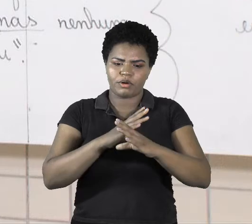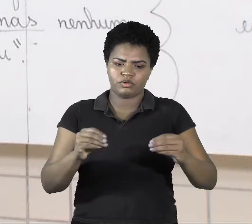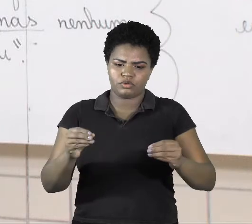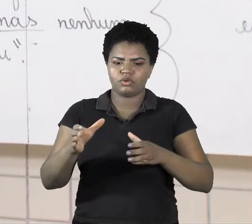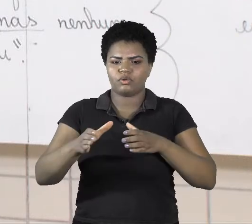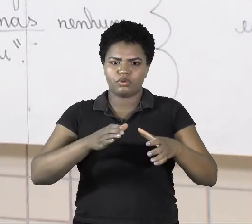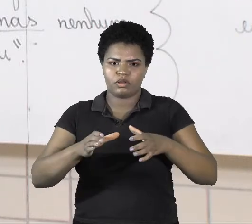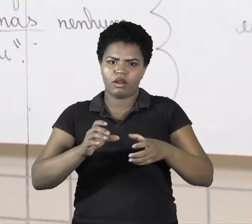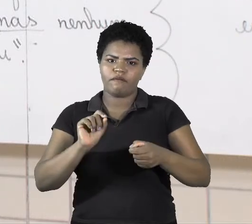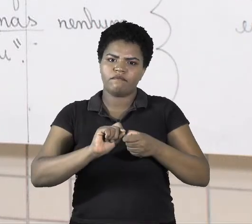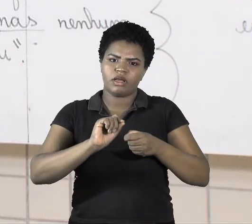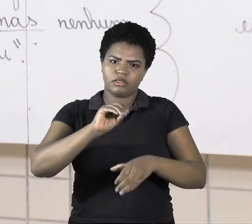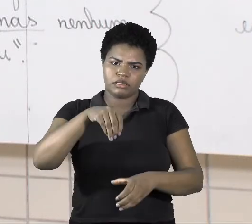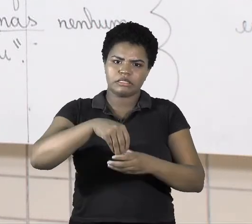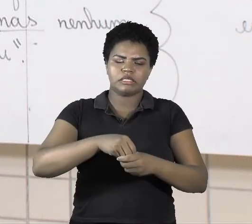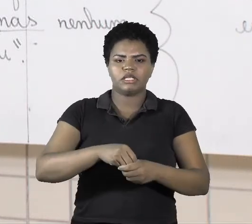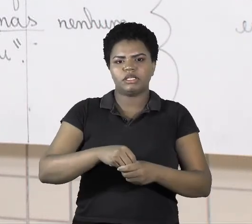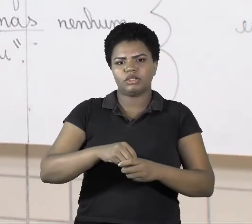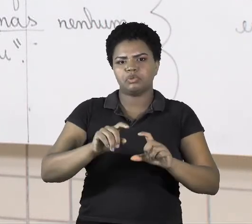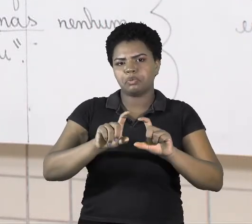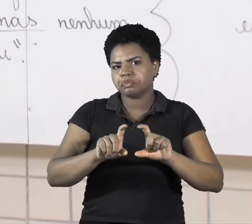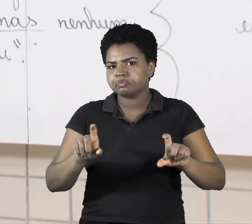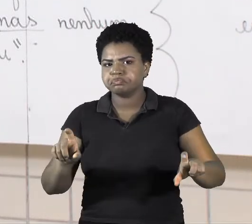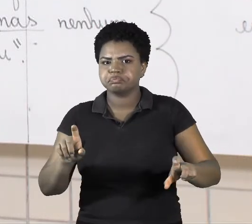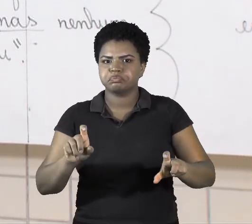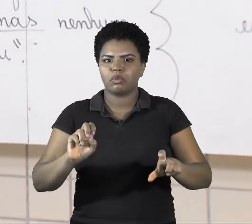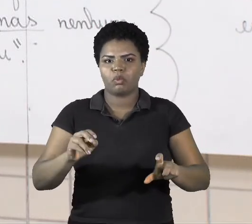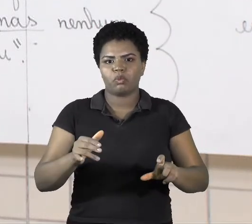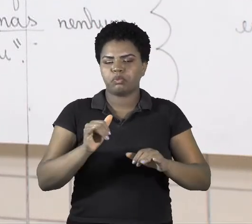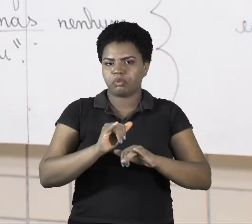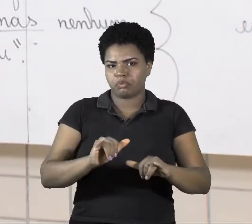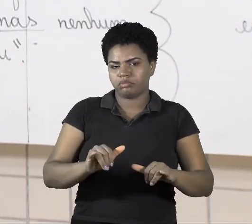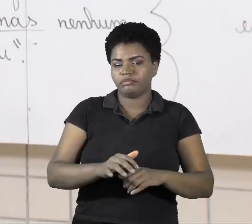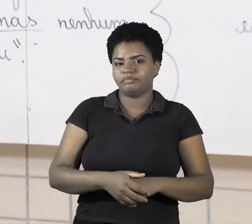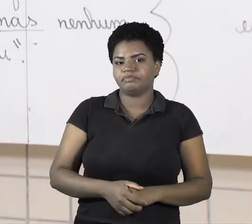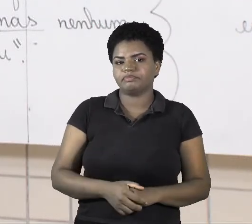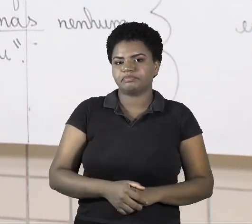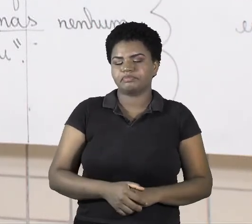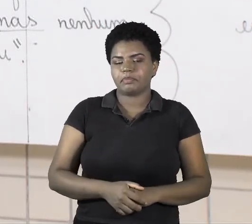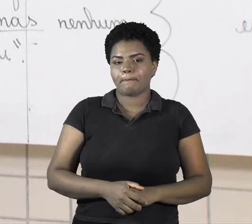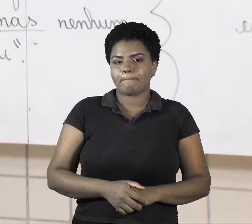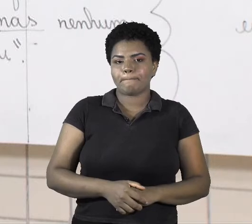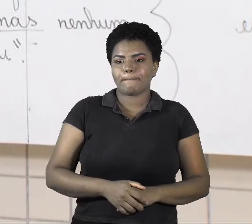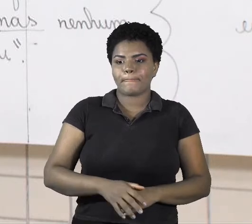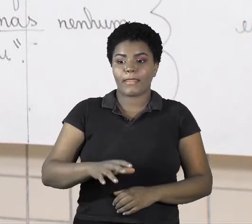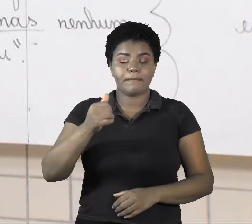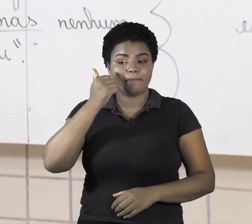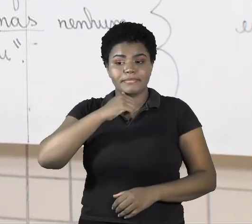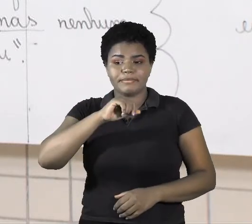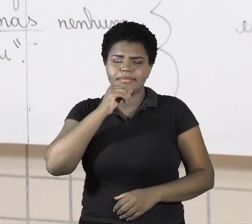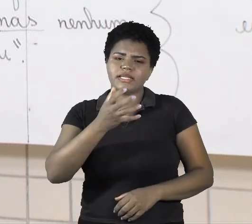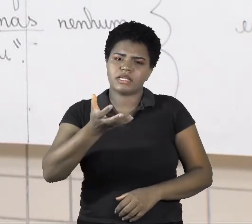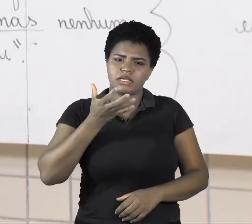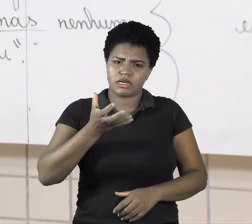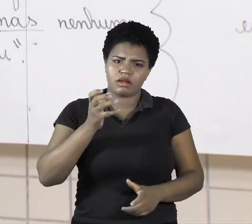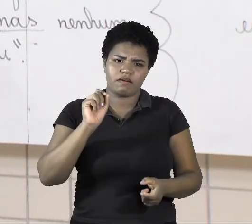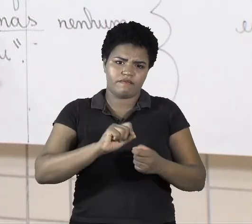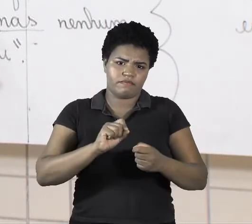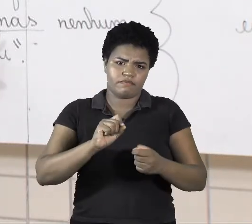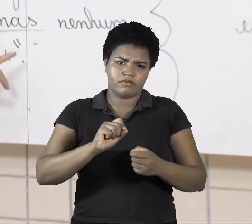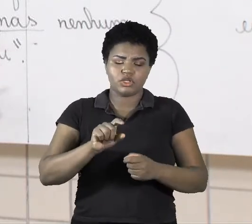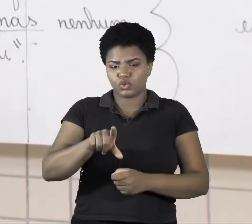dentro de um determinado trecho de um enunciado. Olha essa aqui. A mamãe queria que eu escolhesse um